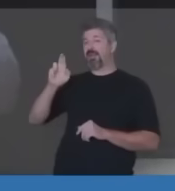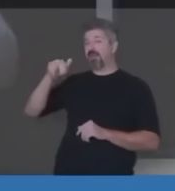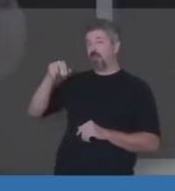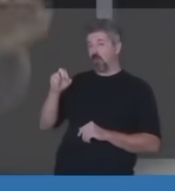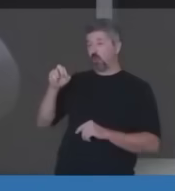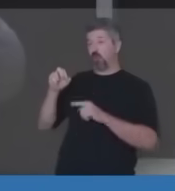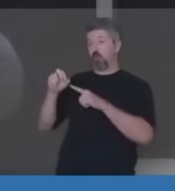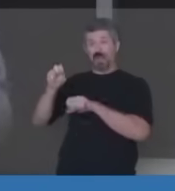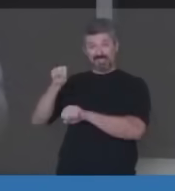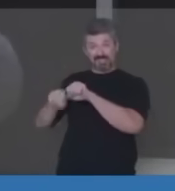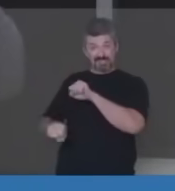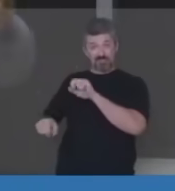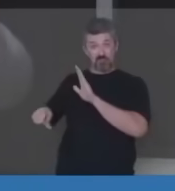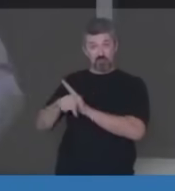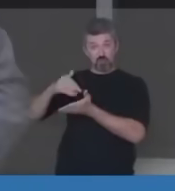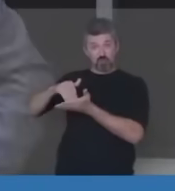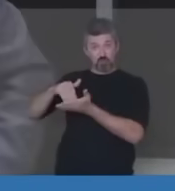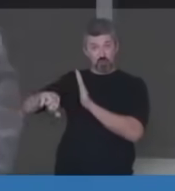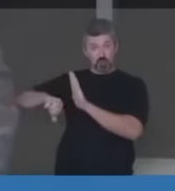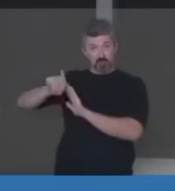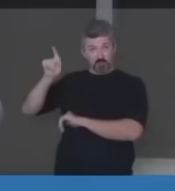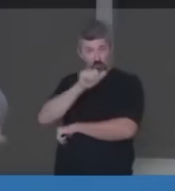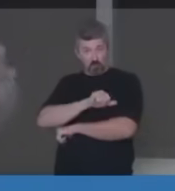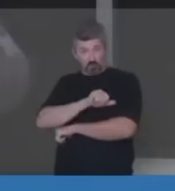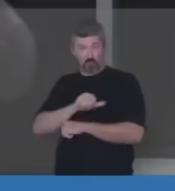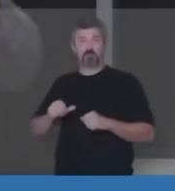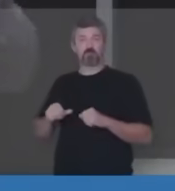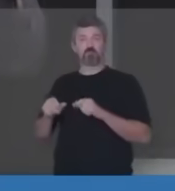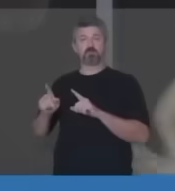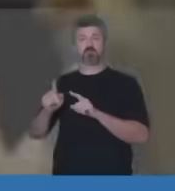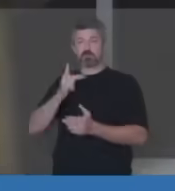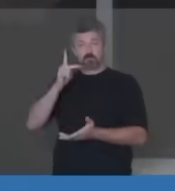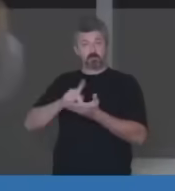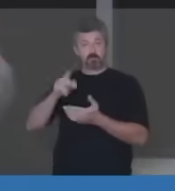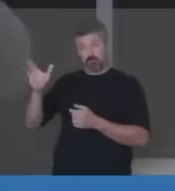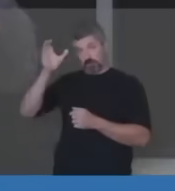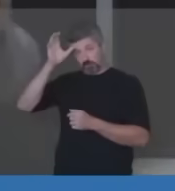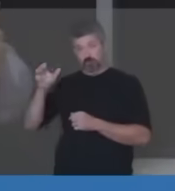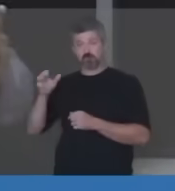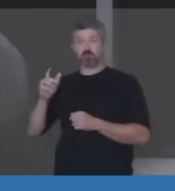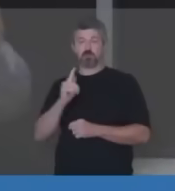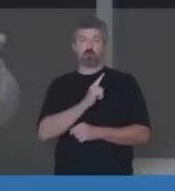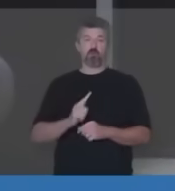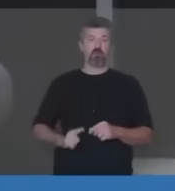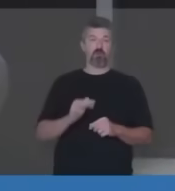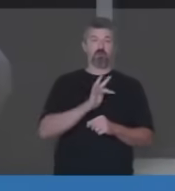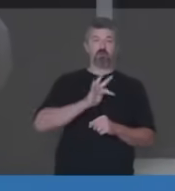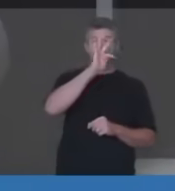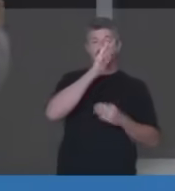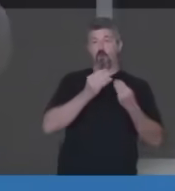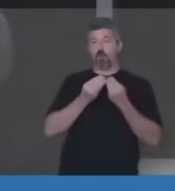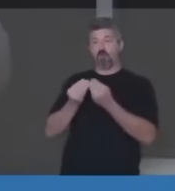um matador do histórico do escritório do crime lá no Rio de Janeiro, afirmando a sua tia que o governo federal teria